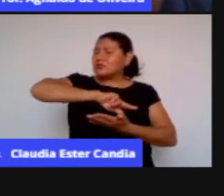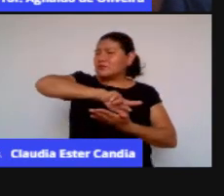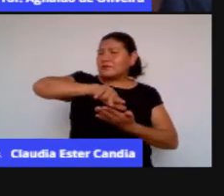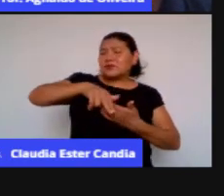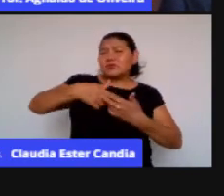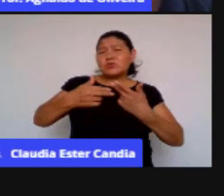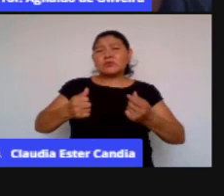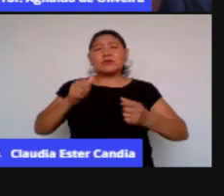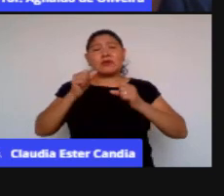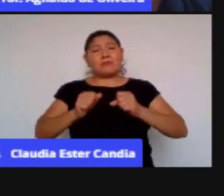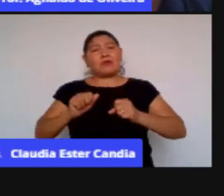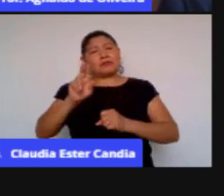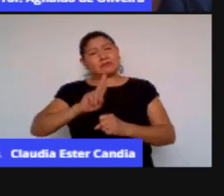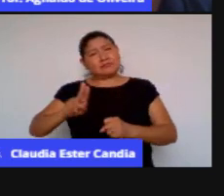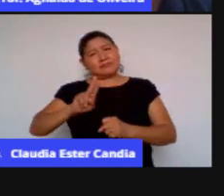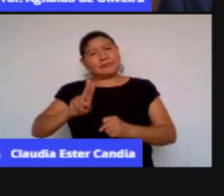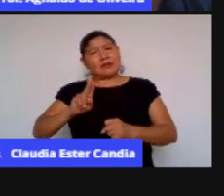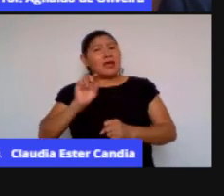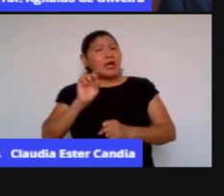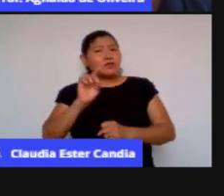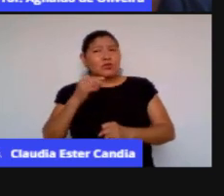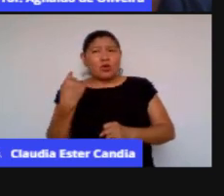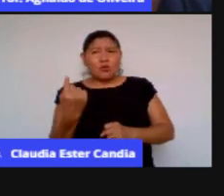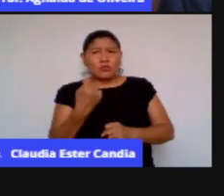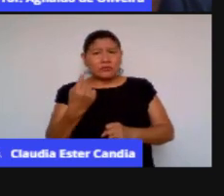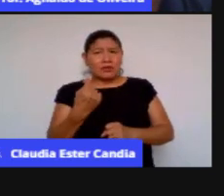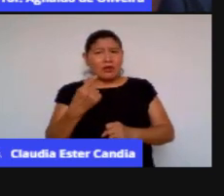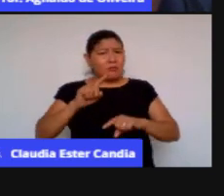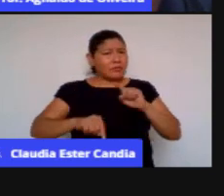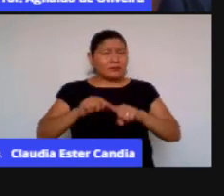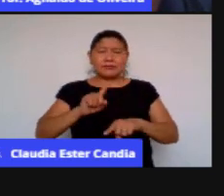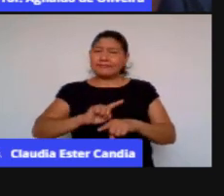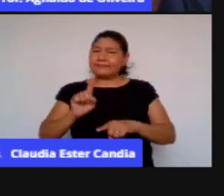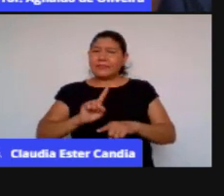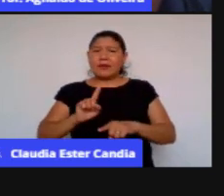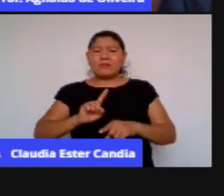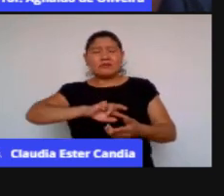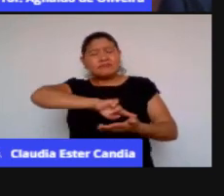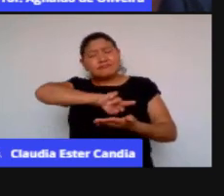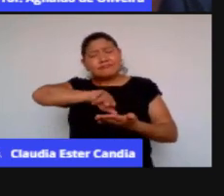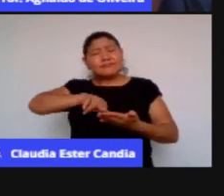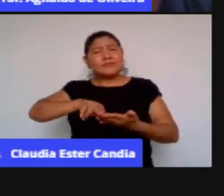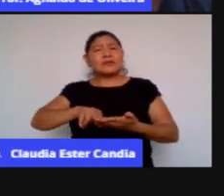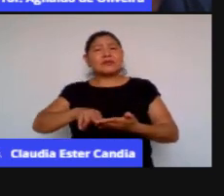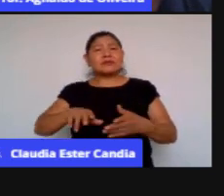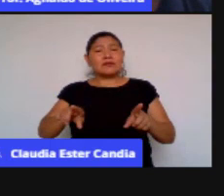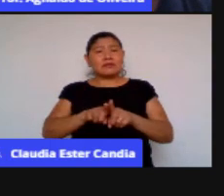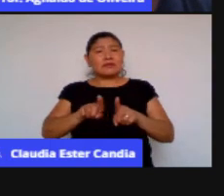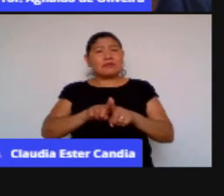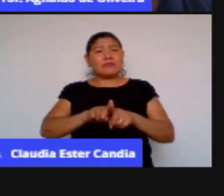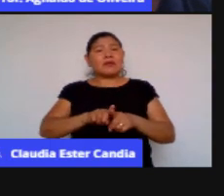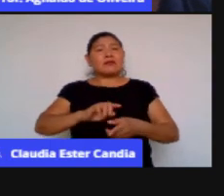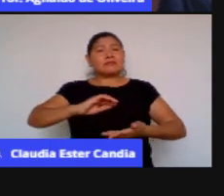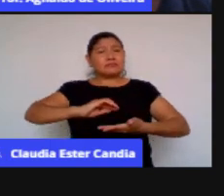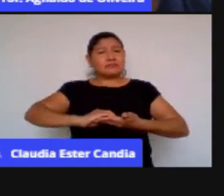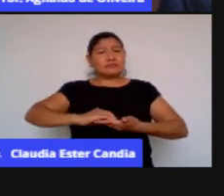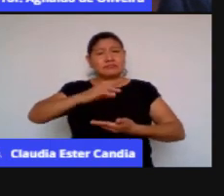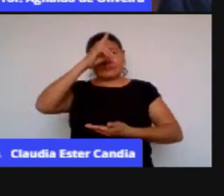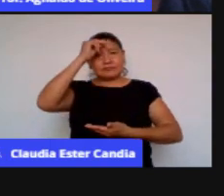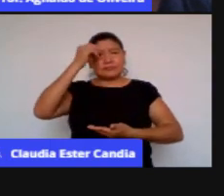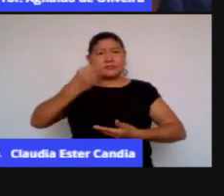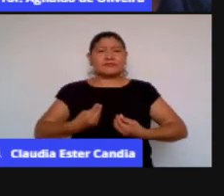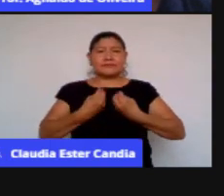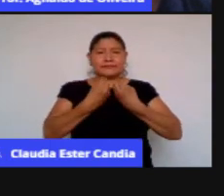pode fazer, além do caderno base que será enviado pela CEMED. Próximo slide, por